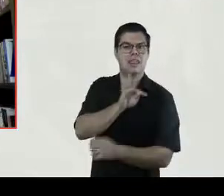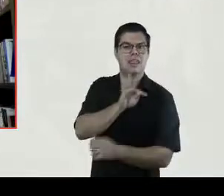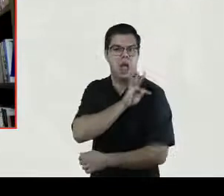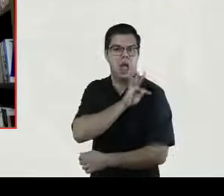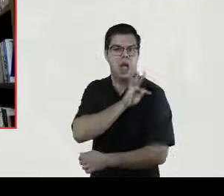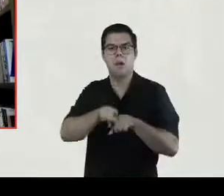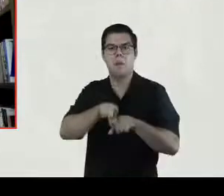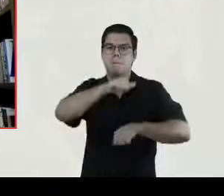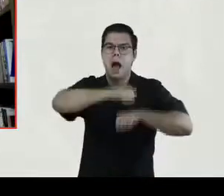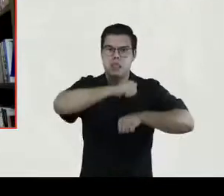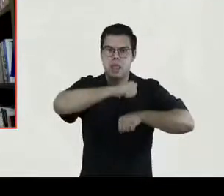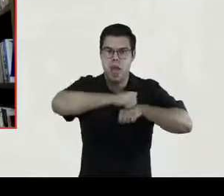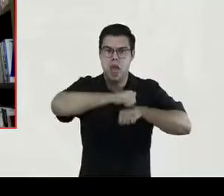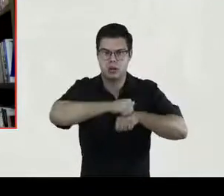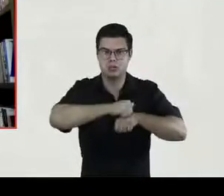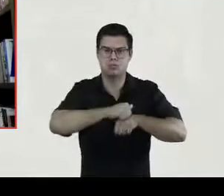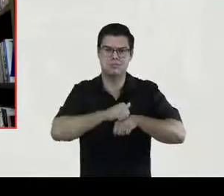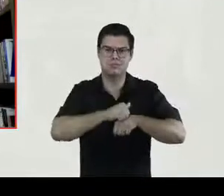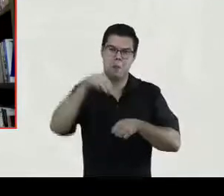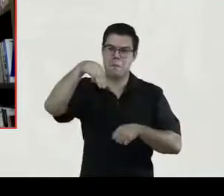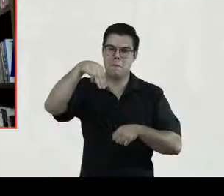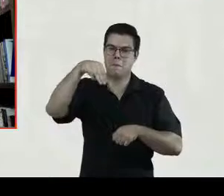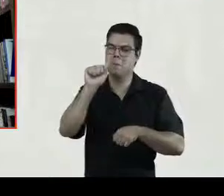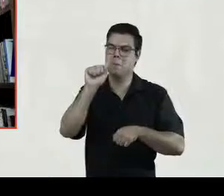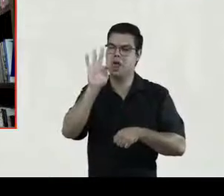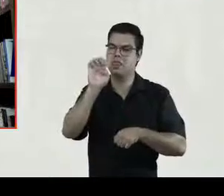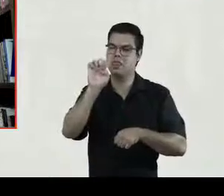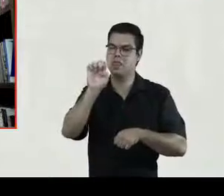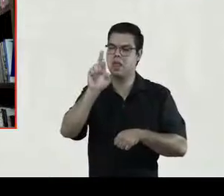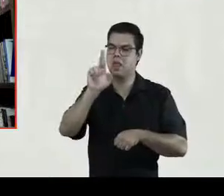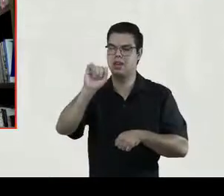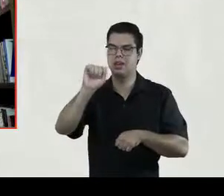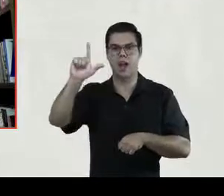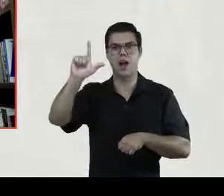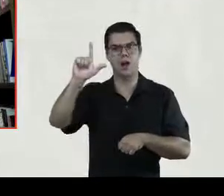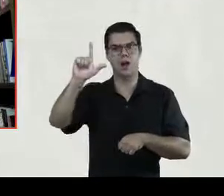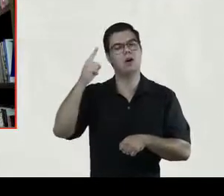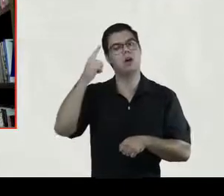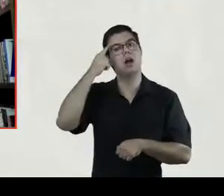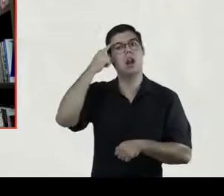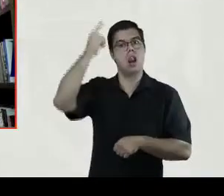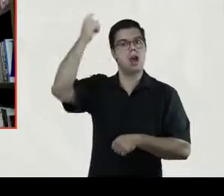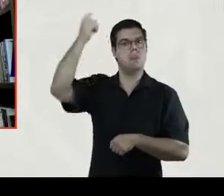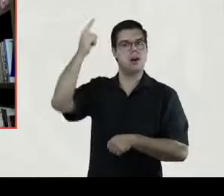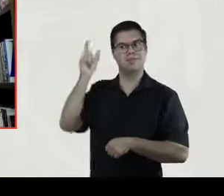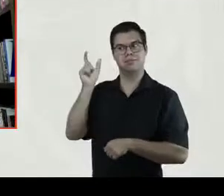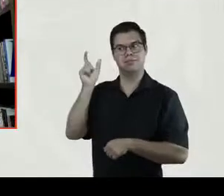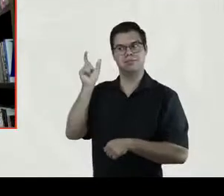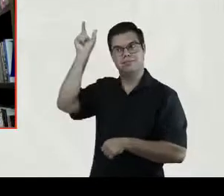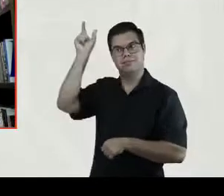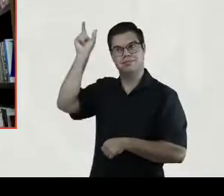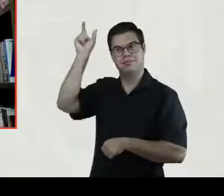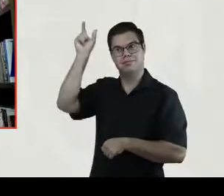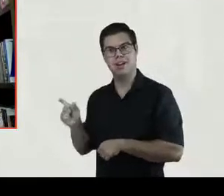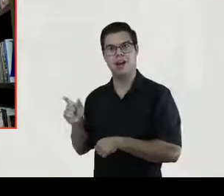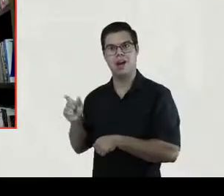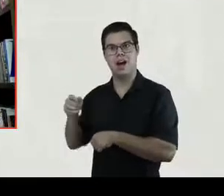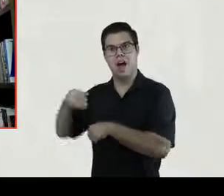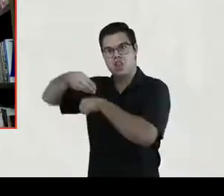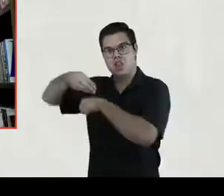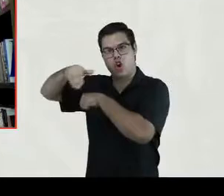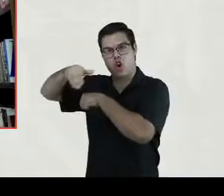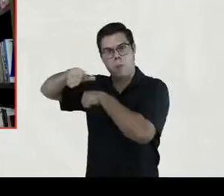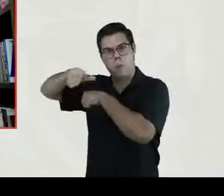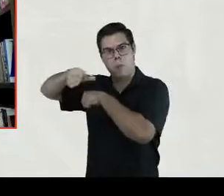e o material. E aí isso me lembrou uma colocação do Tim Ingold, do antropólogo cultural Tim Ingold, quando ele vai nos